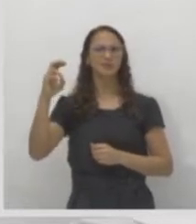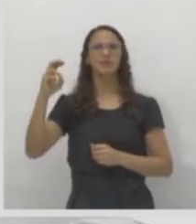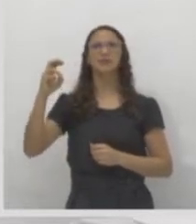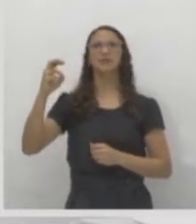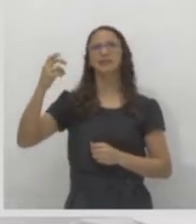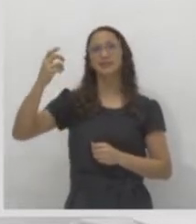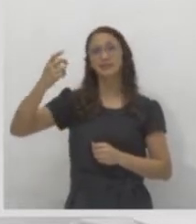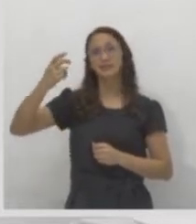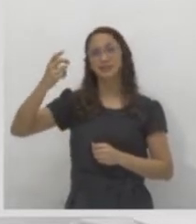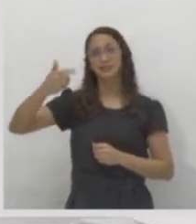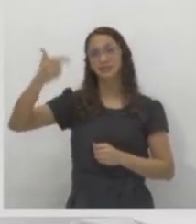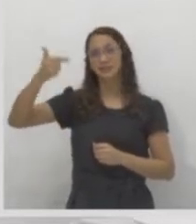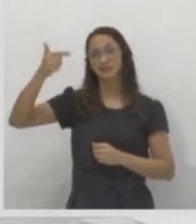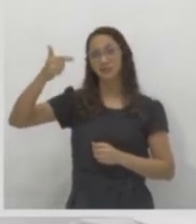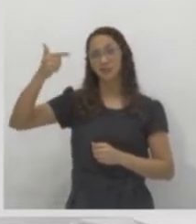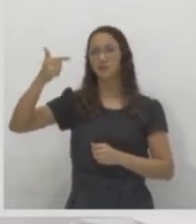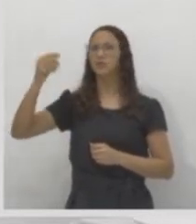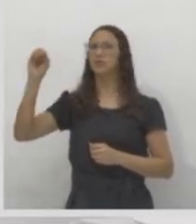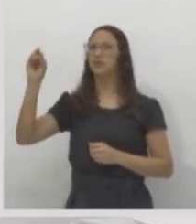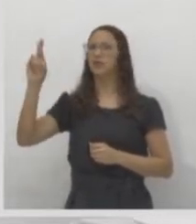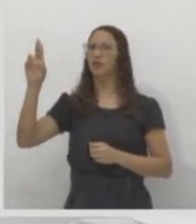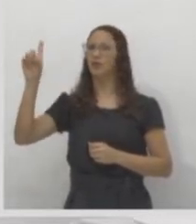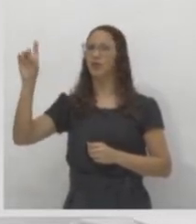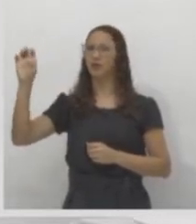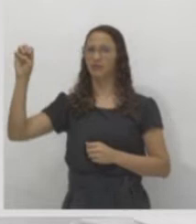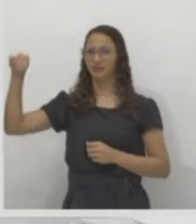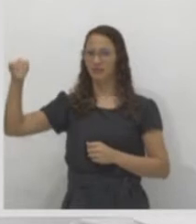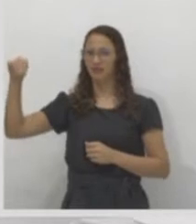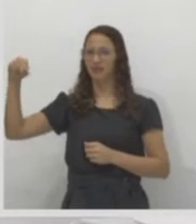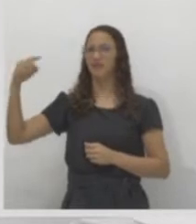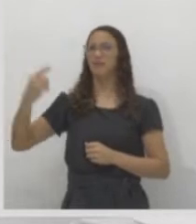primeira classe. O número